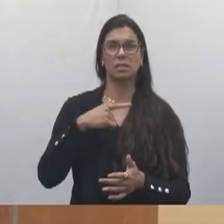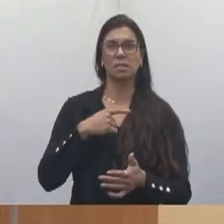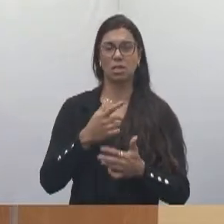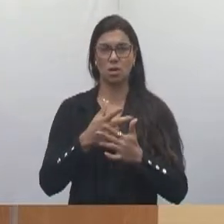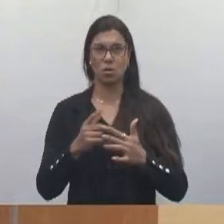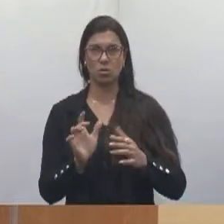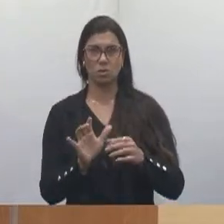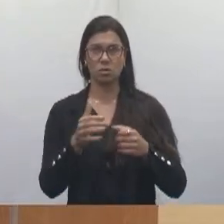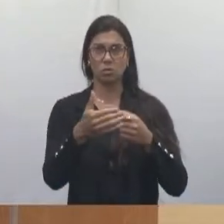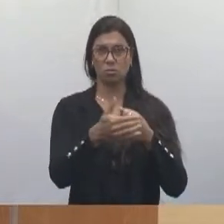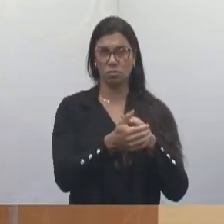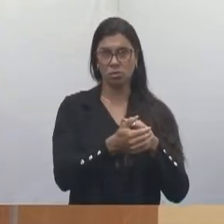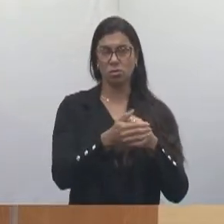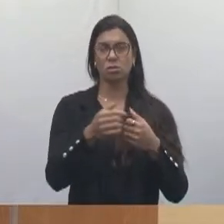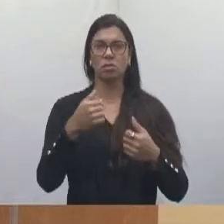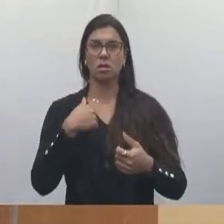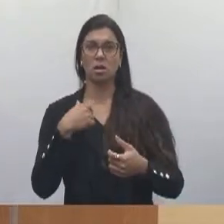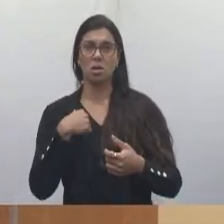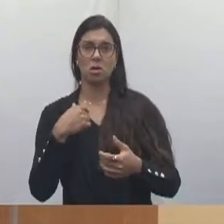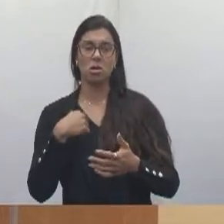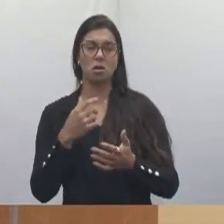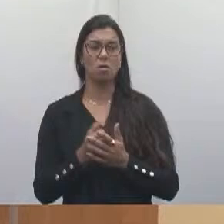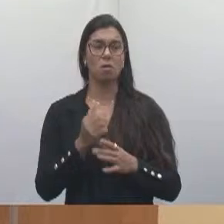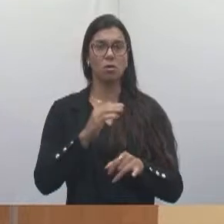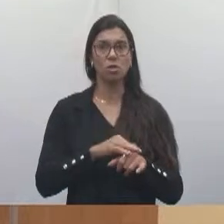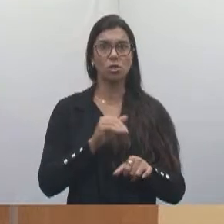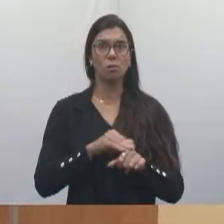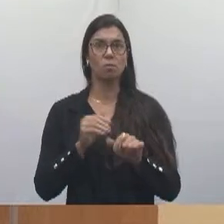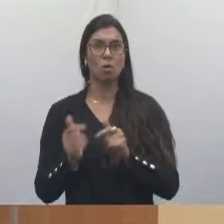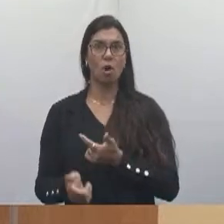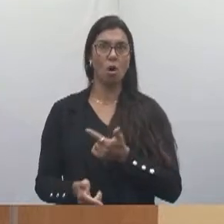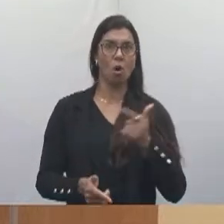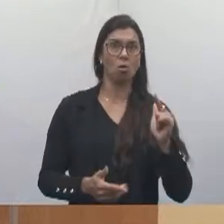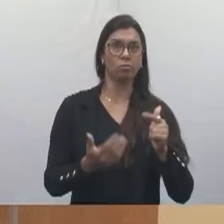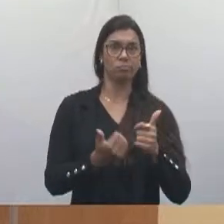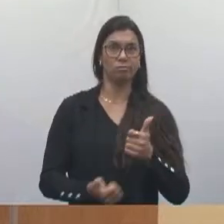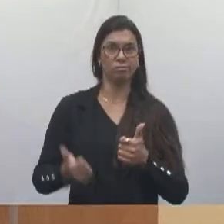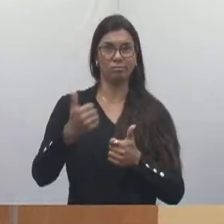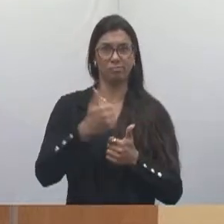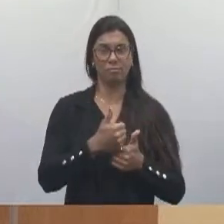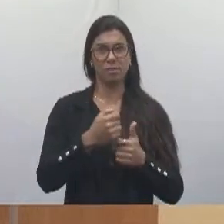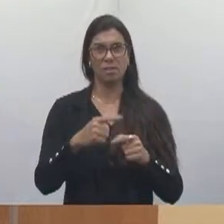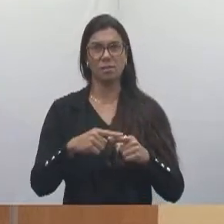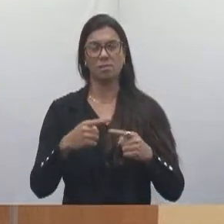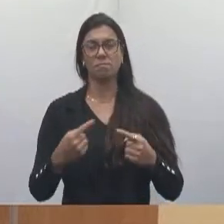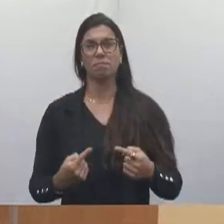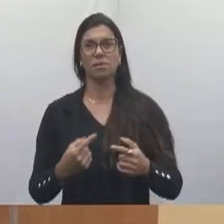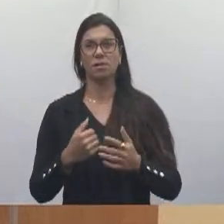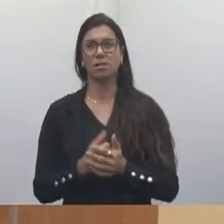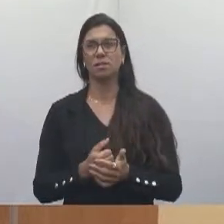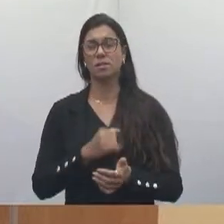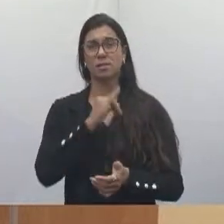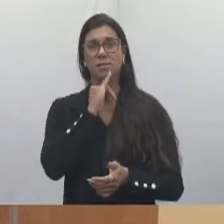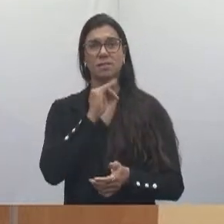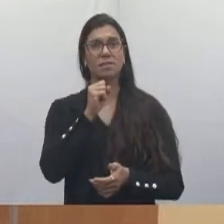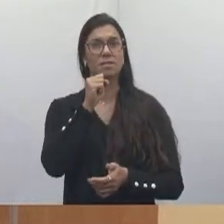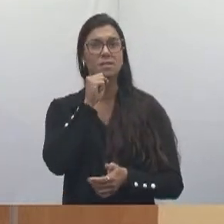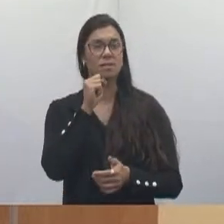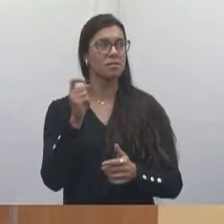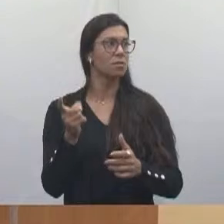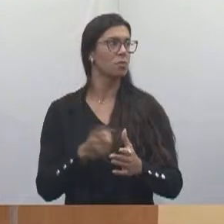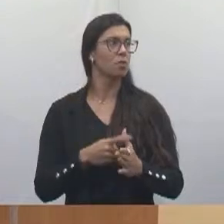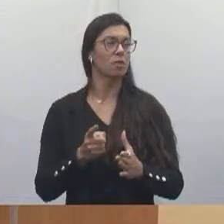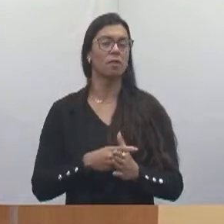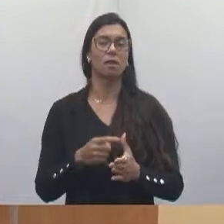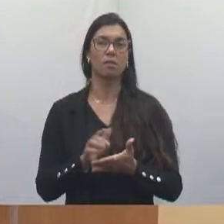Então, quem passou por esta casa, aqui, deveria estar devendo para a população. Isaías não deve nada, por isso que ele